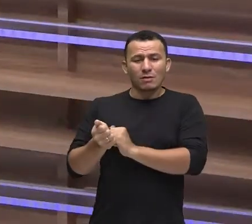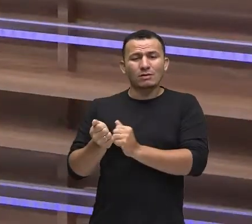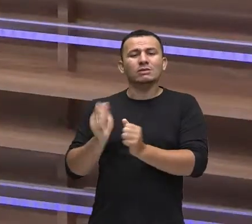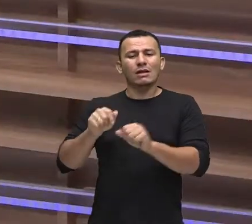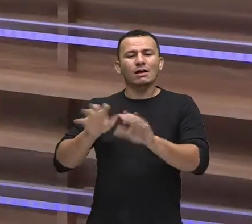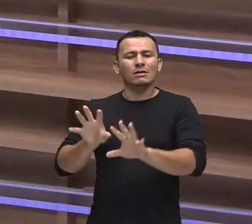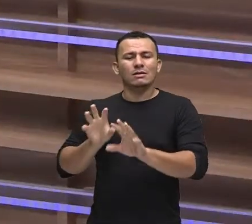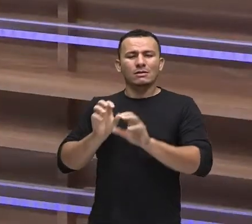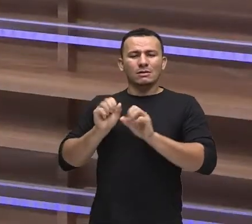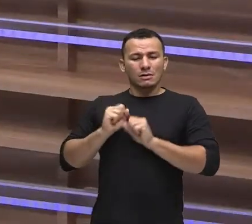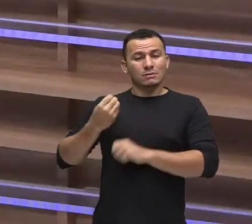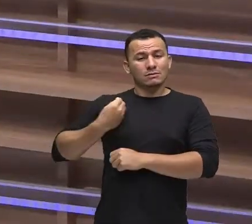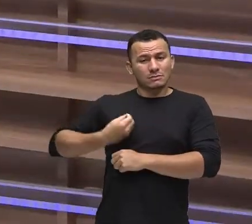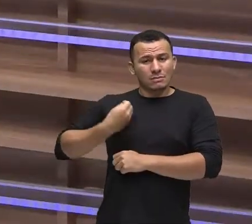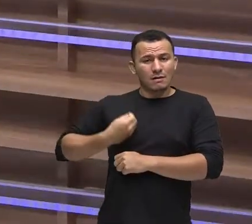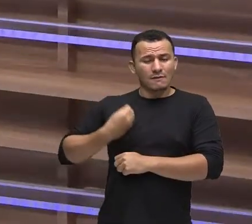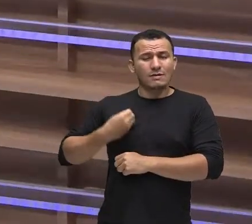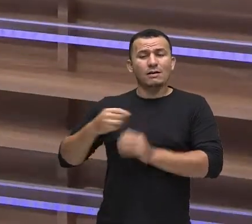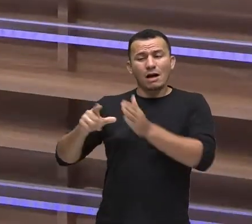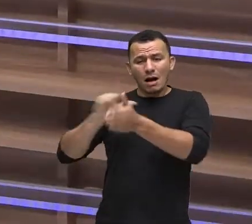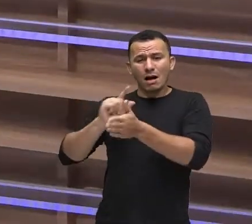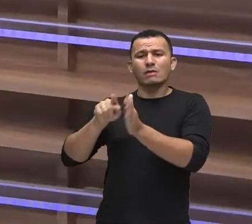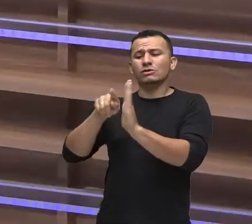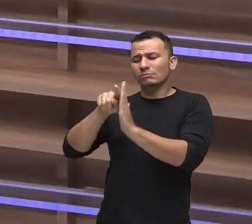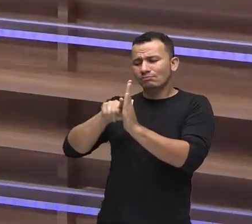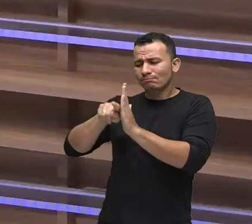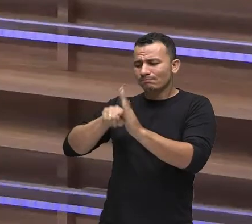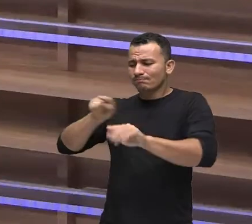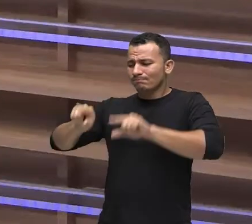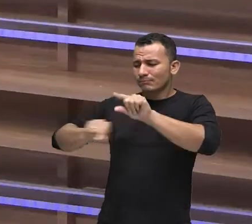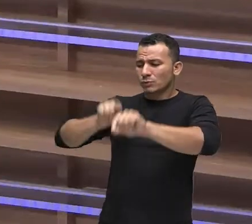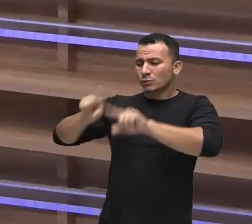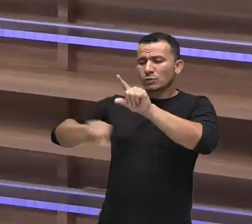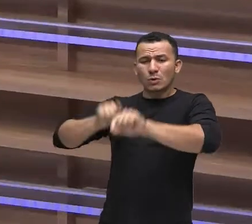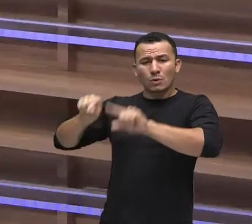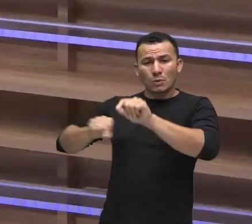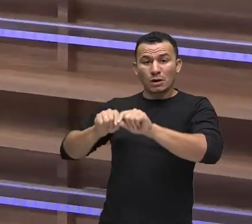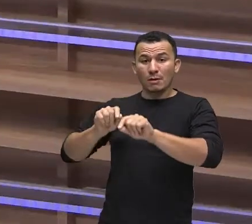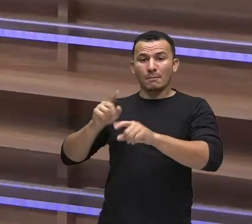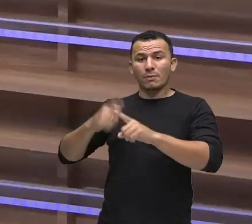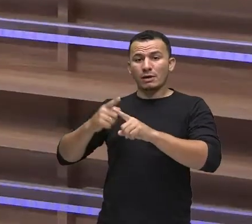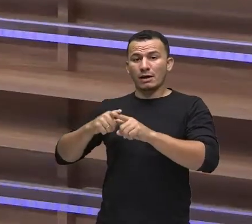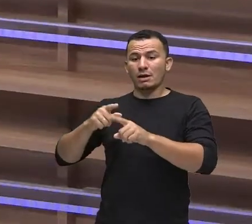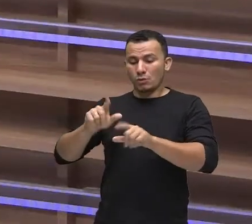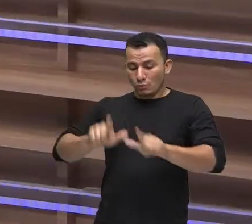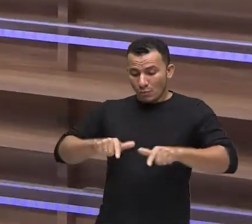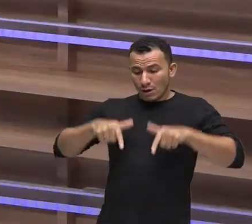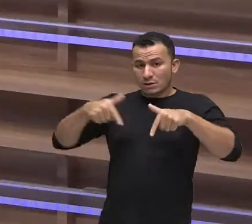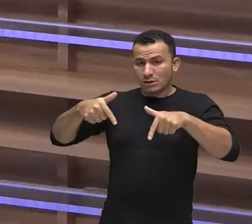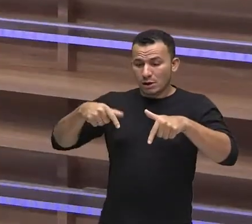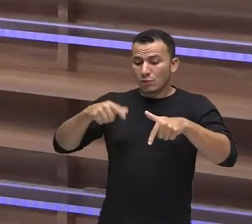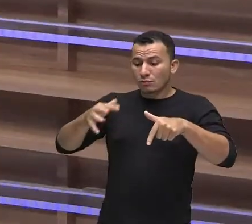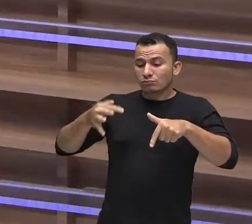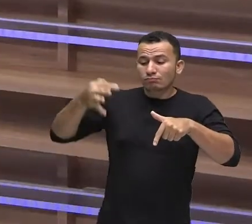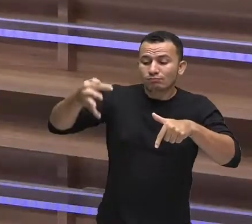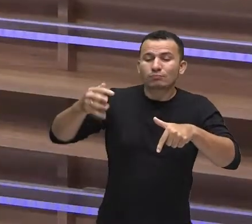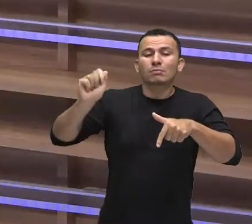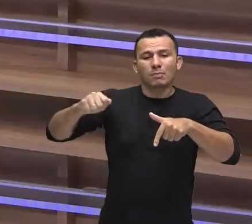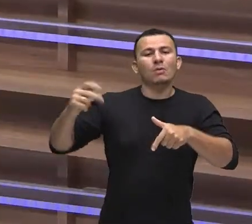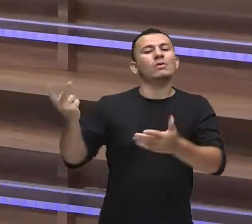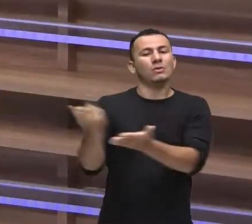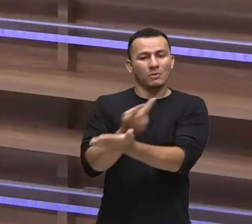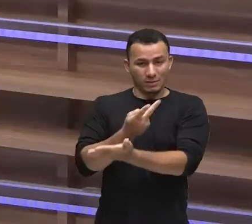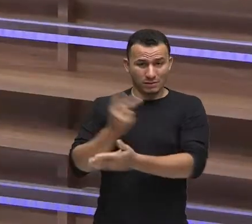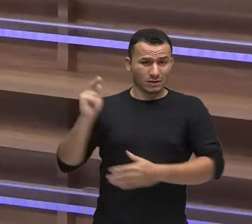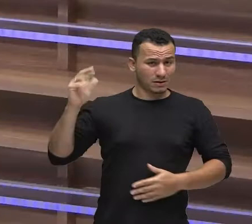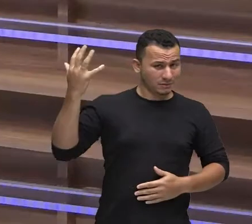vida, né? Fazer toda uma análise pensando que a minha ação ela vai ter ali uma consequência, um efeito,